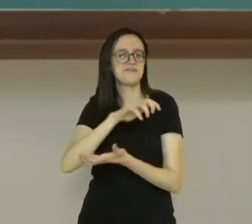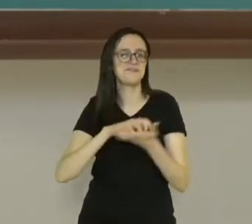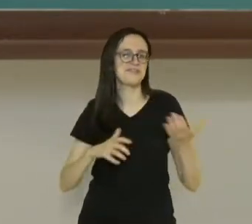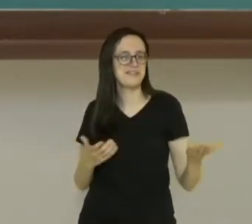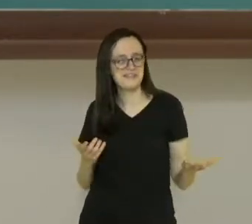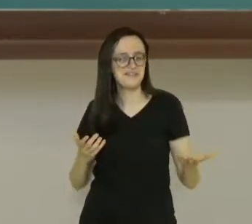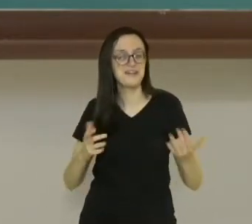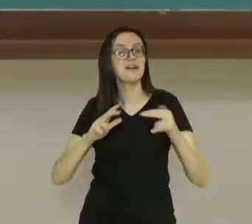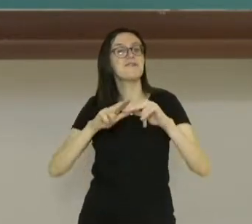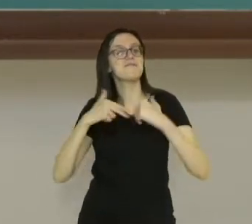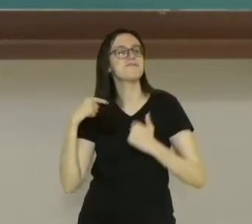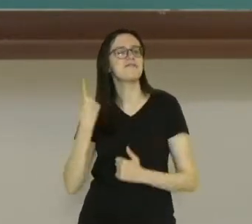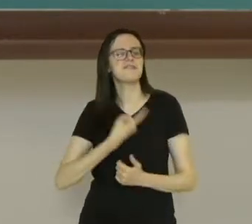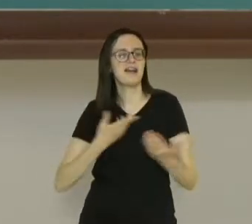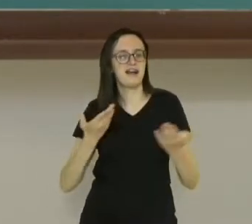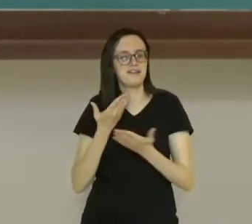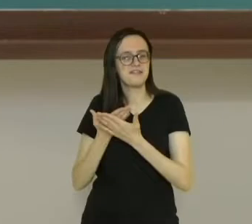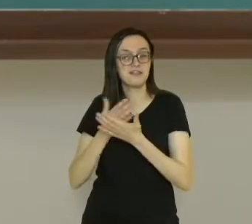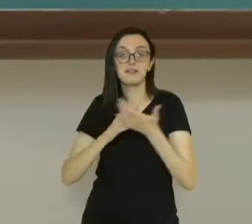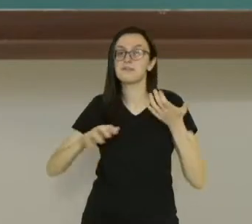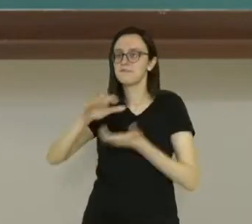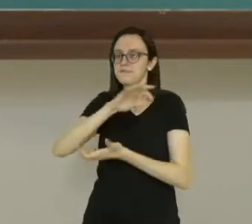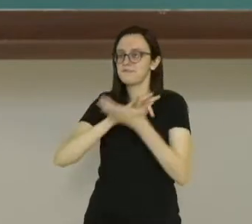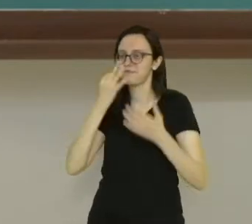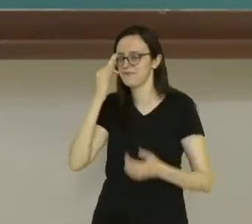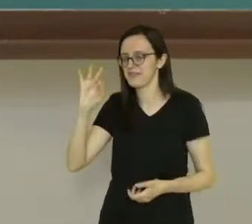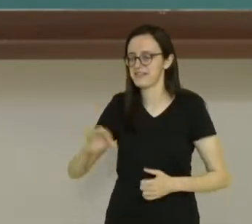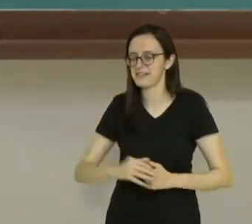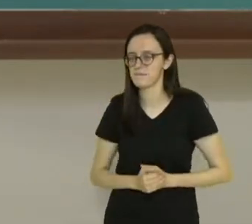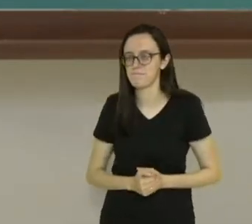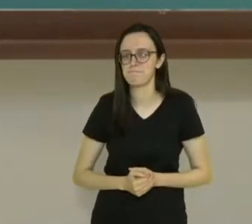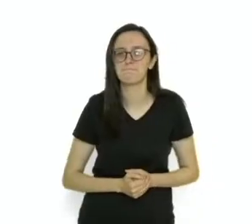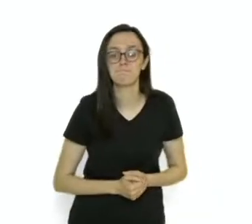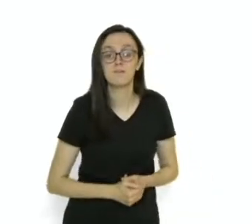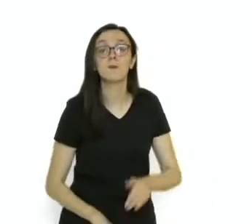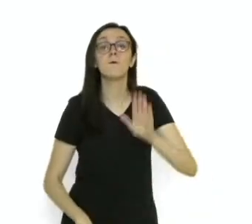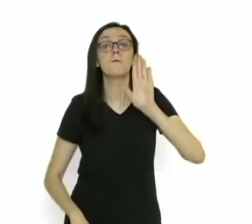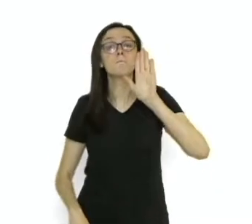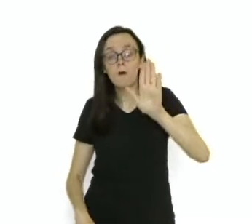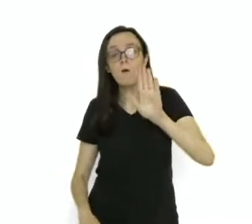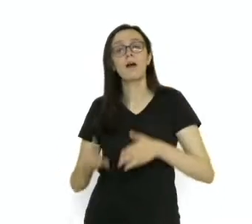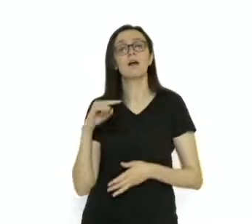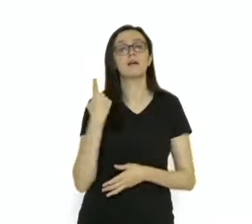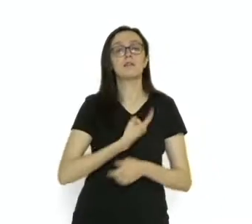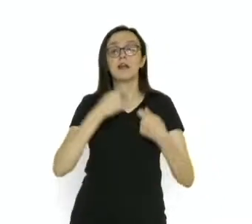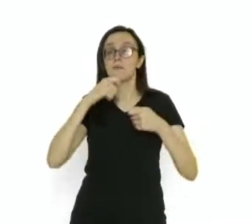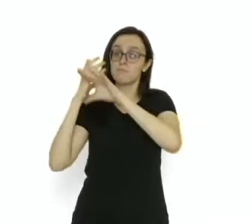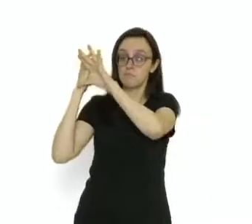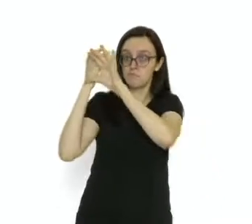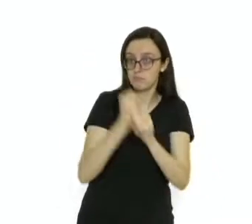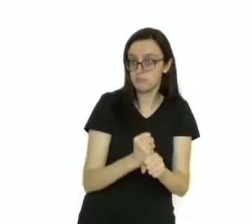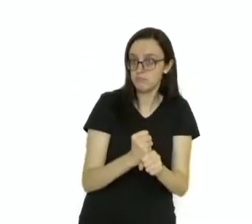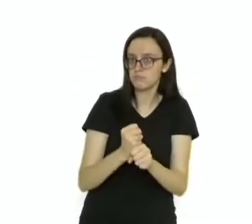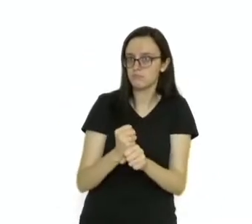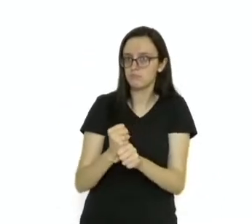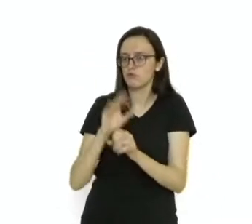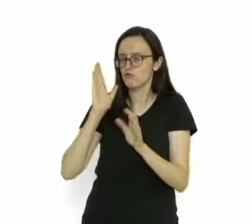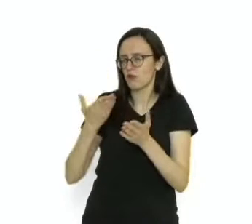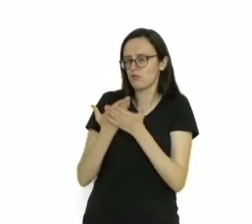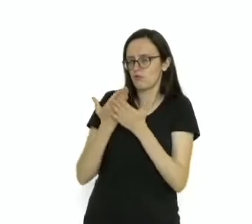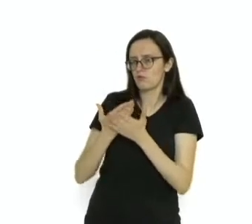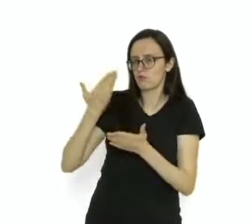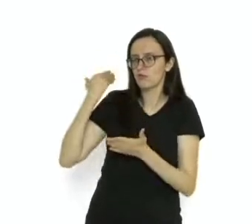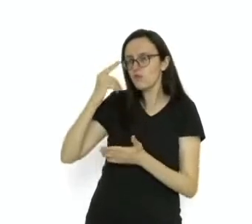revolução. Então, vamos ver a Revolução Francesa. Bom, vamos dar uma retomada aí nas ideias.